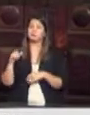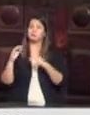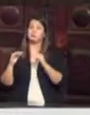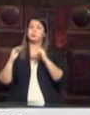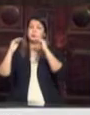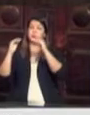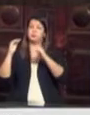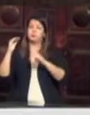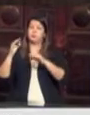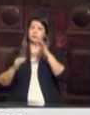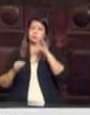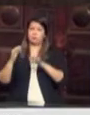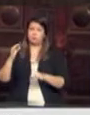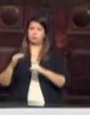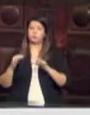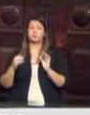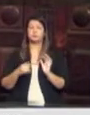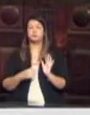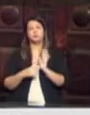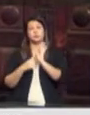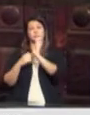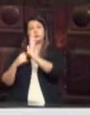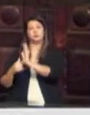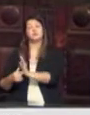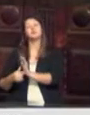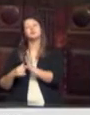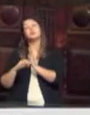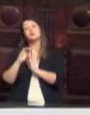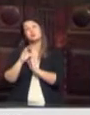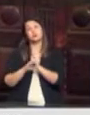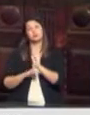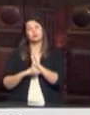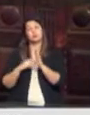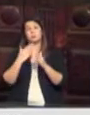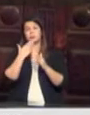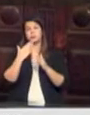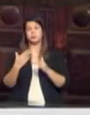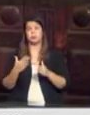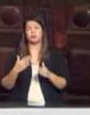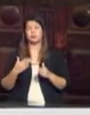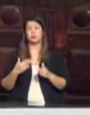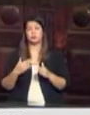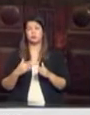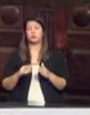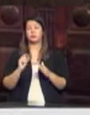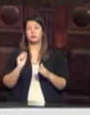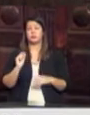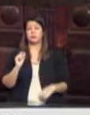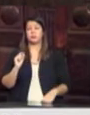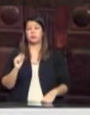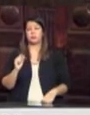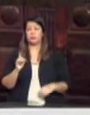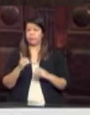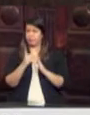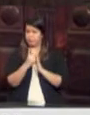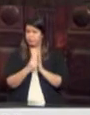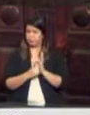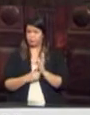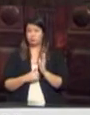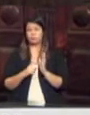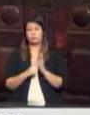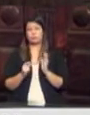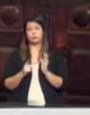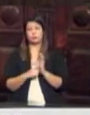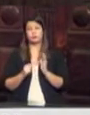uma representação por inconstitucionalidade, com pedido de liminar para declarar inconstitucional